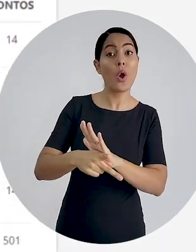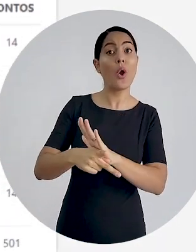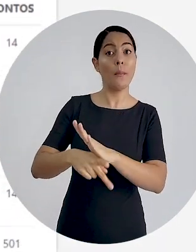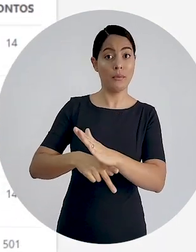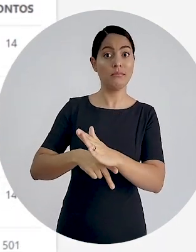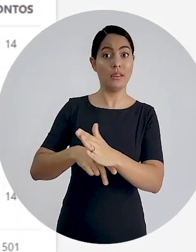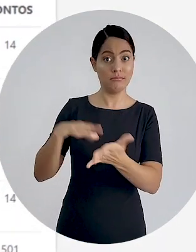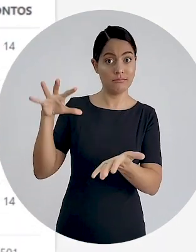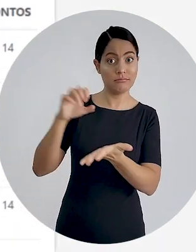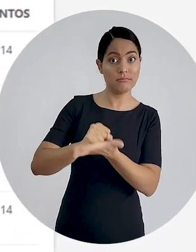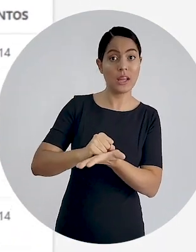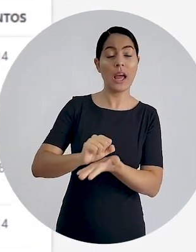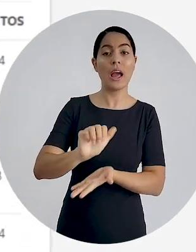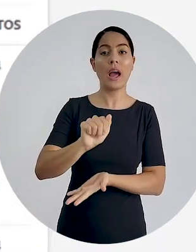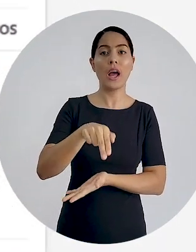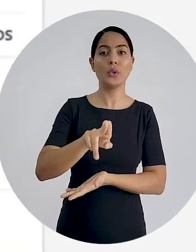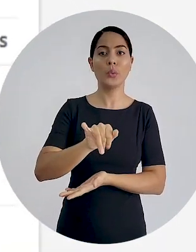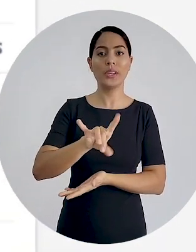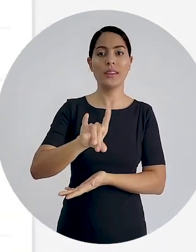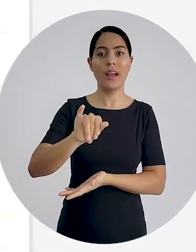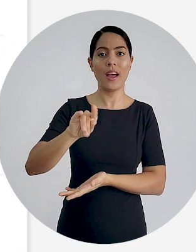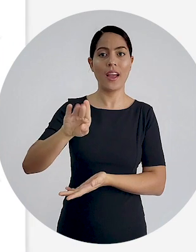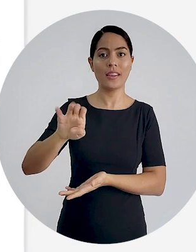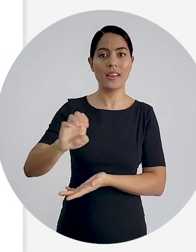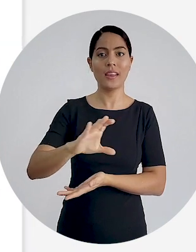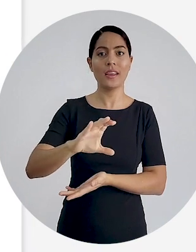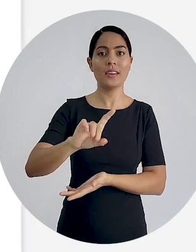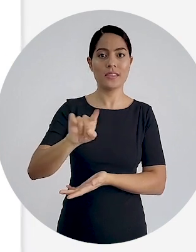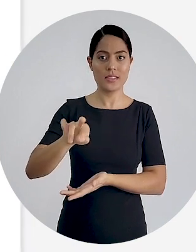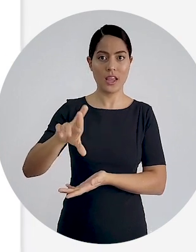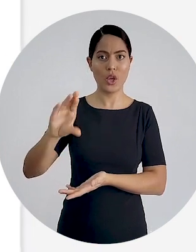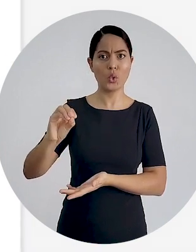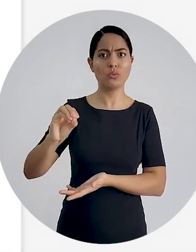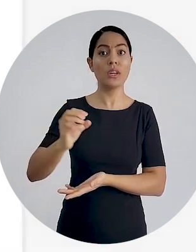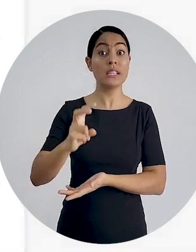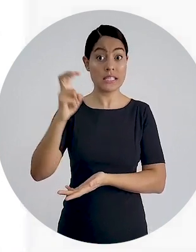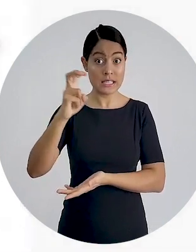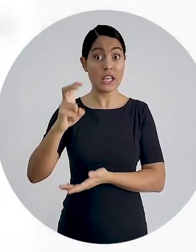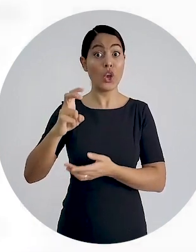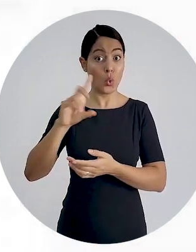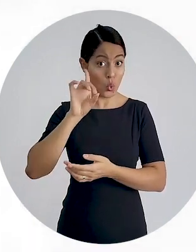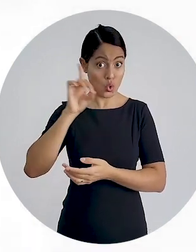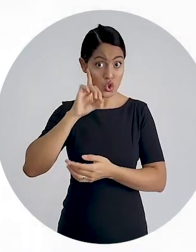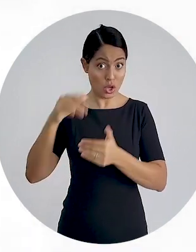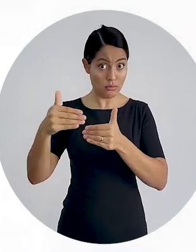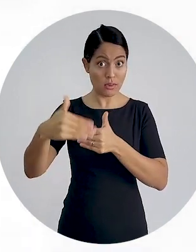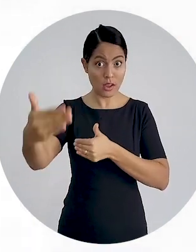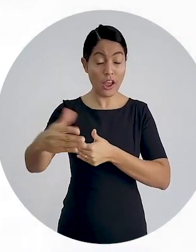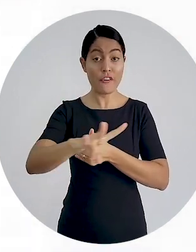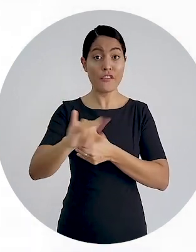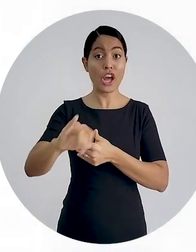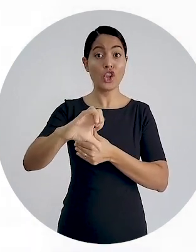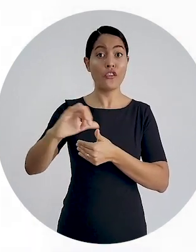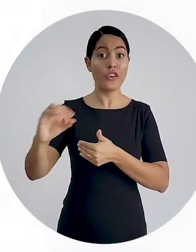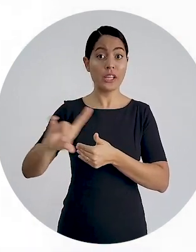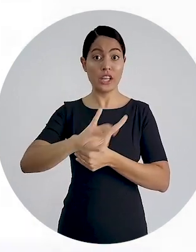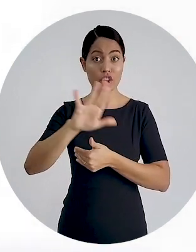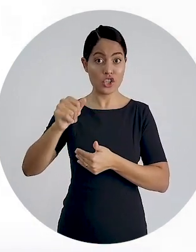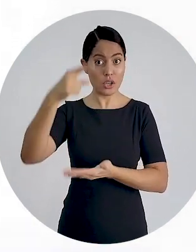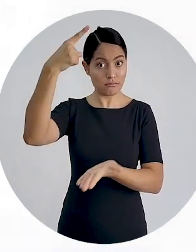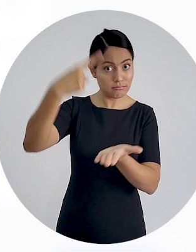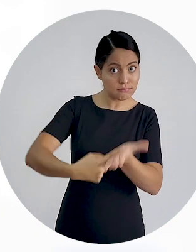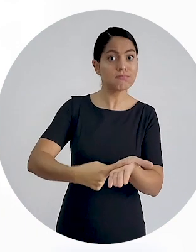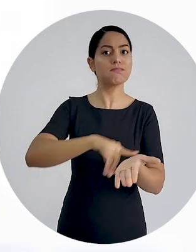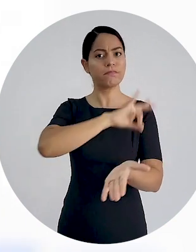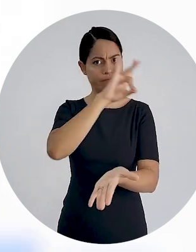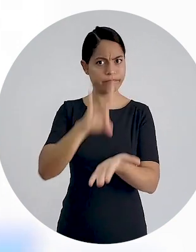do Anuidade Zero como pontos pendentes em até 5 dias. A confirmação será em até 90 dias pelo